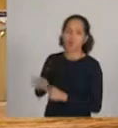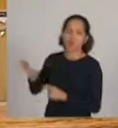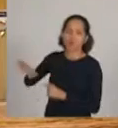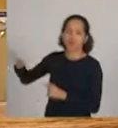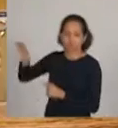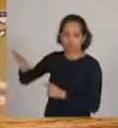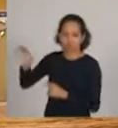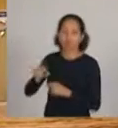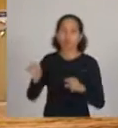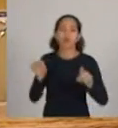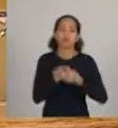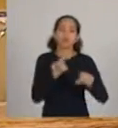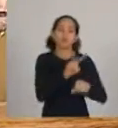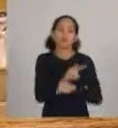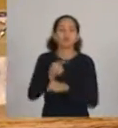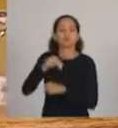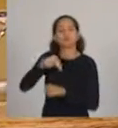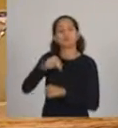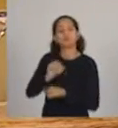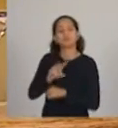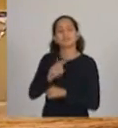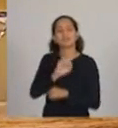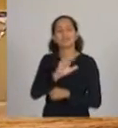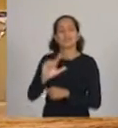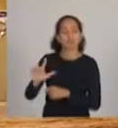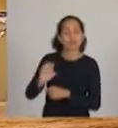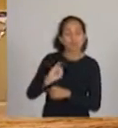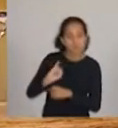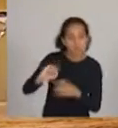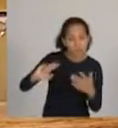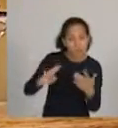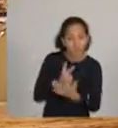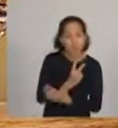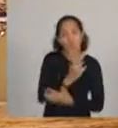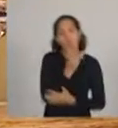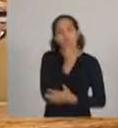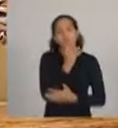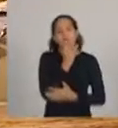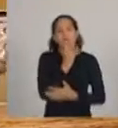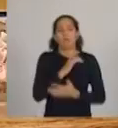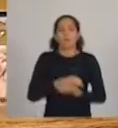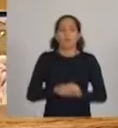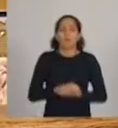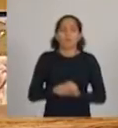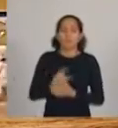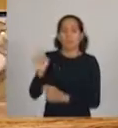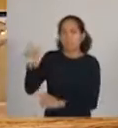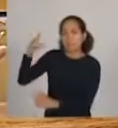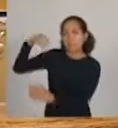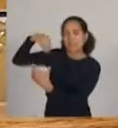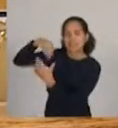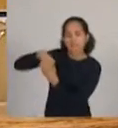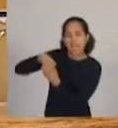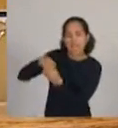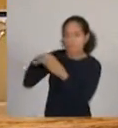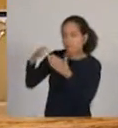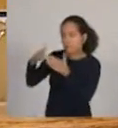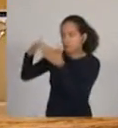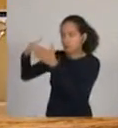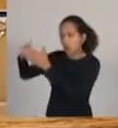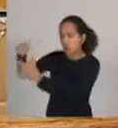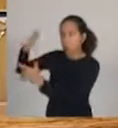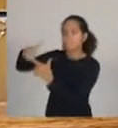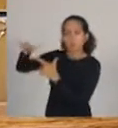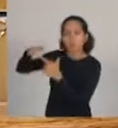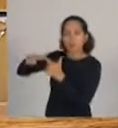naval, porque se aquela embarcação ela traz algum problema de estar fazendo, tendo